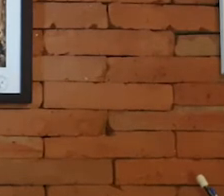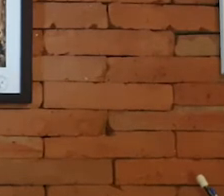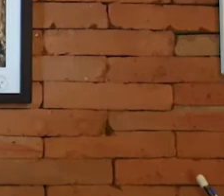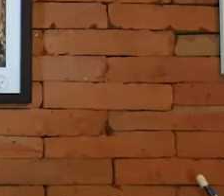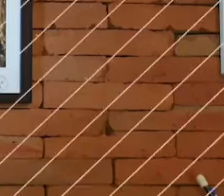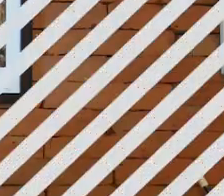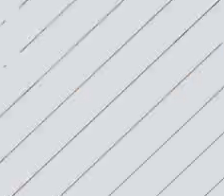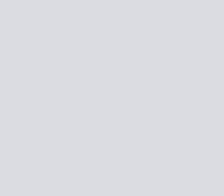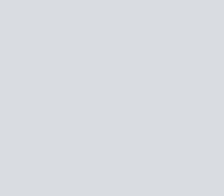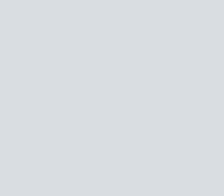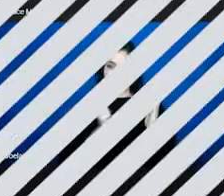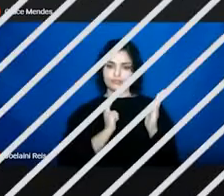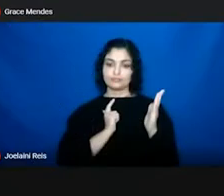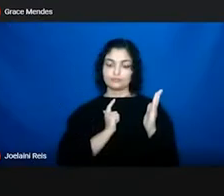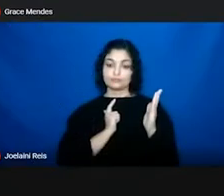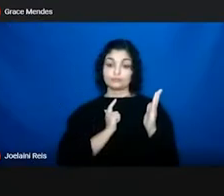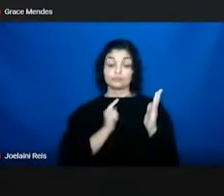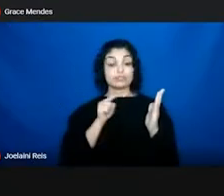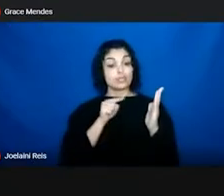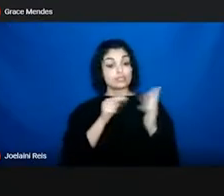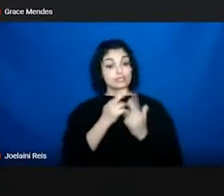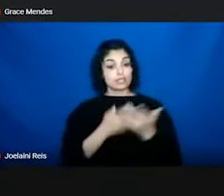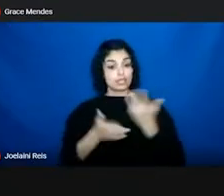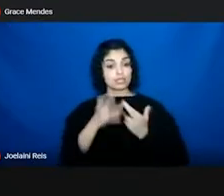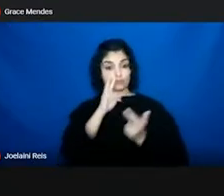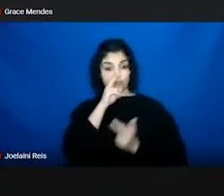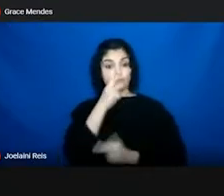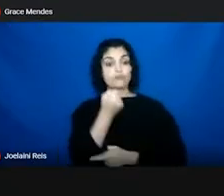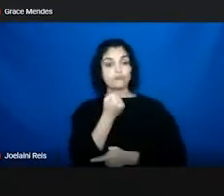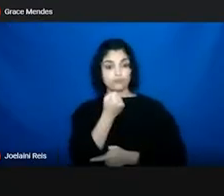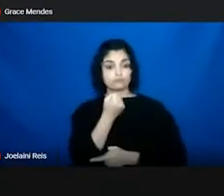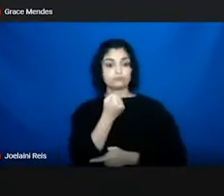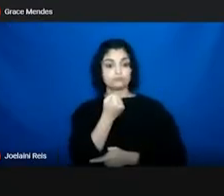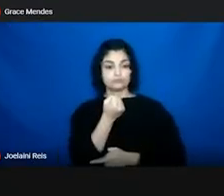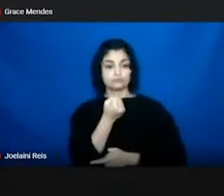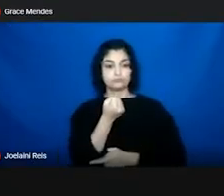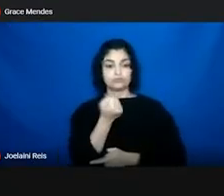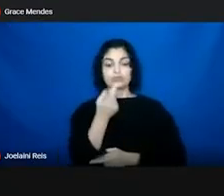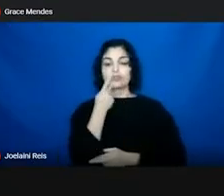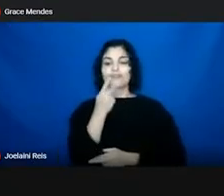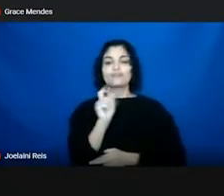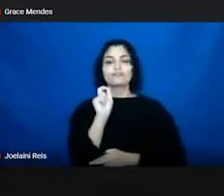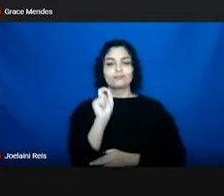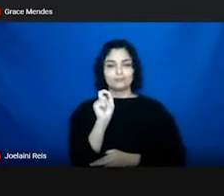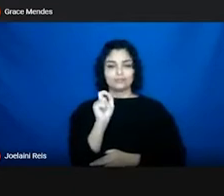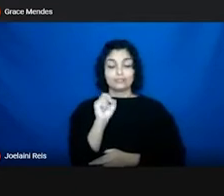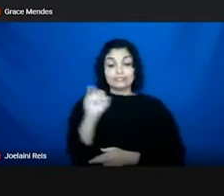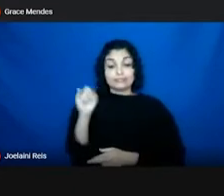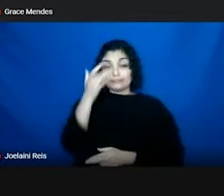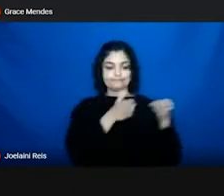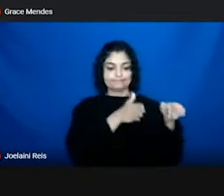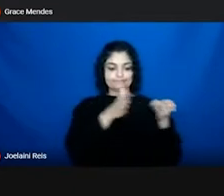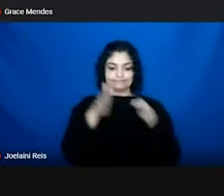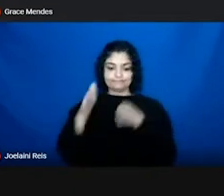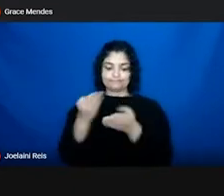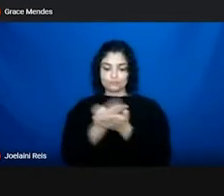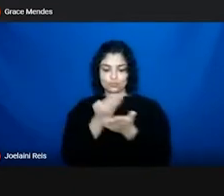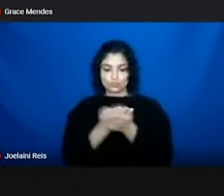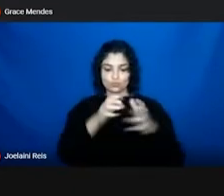muitos resultados. Os dados mostram que os participantes mais jovens sofrem mais com sintomas de